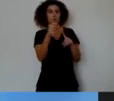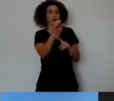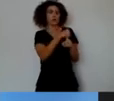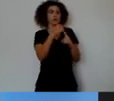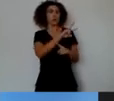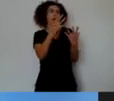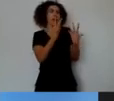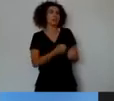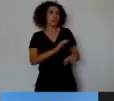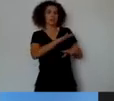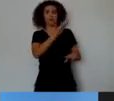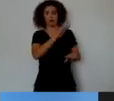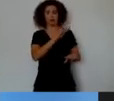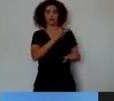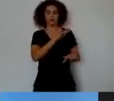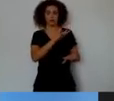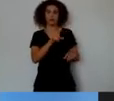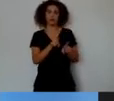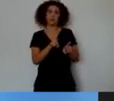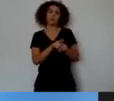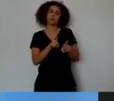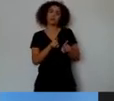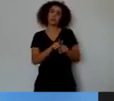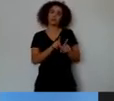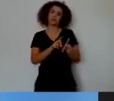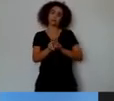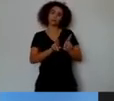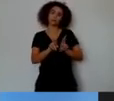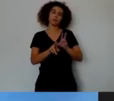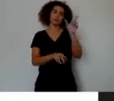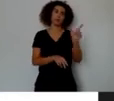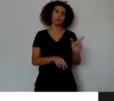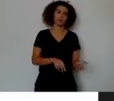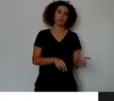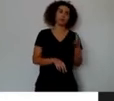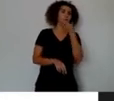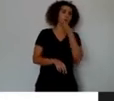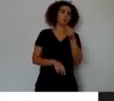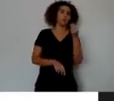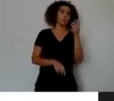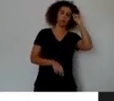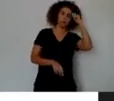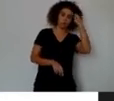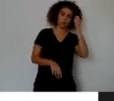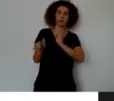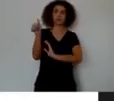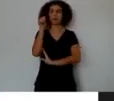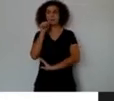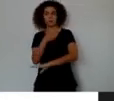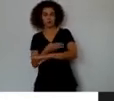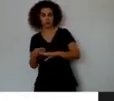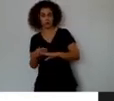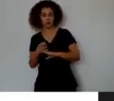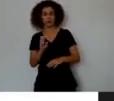questão das relações interraciais, né? De um homem negro e uma mulher branca, ou uma mulher negra e um homem